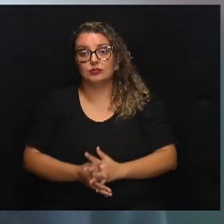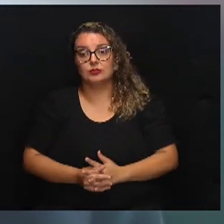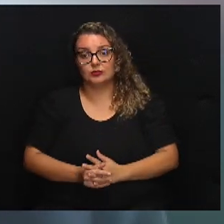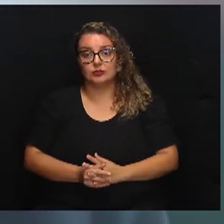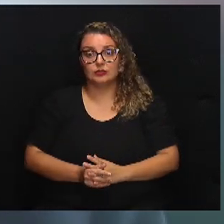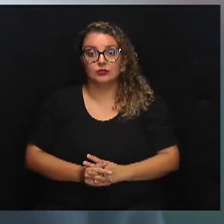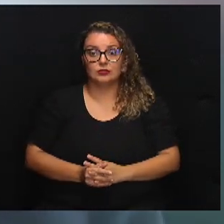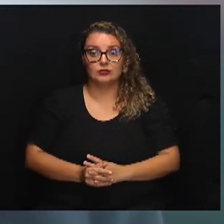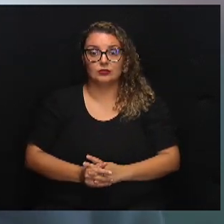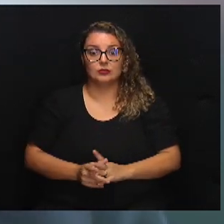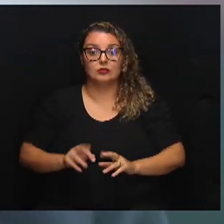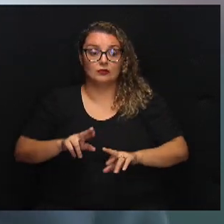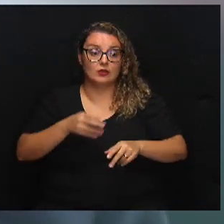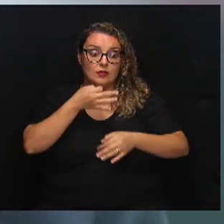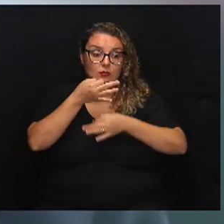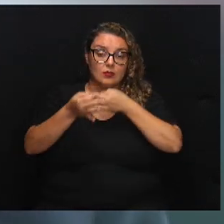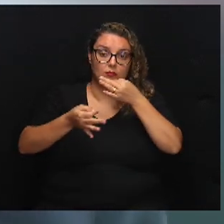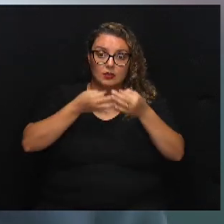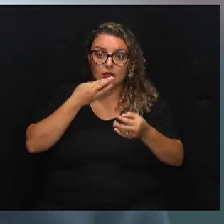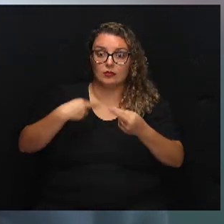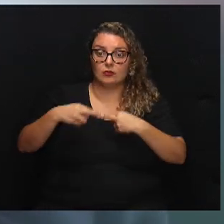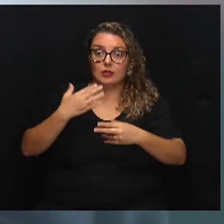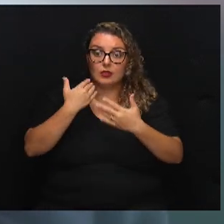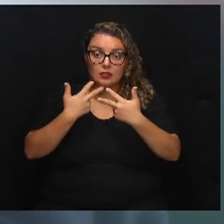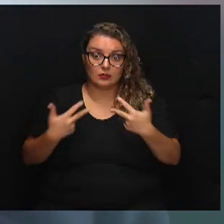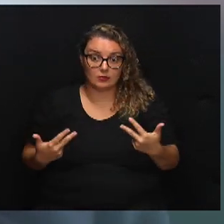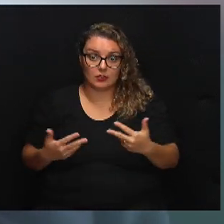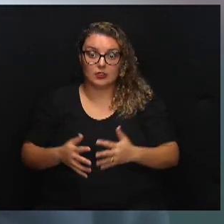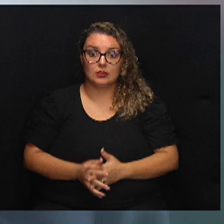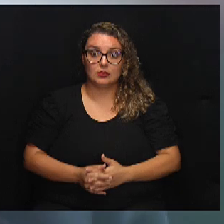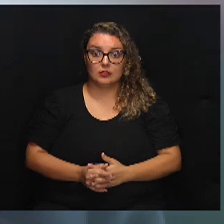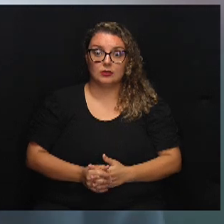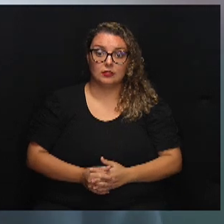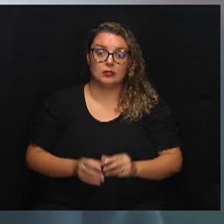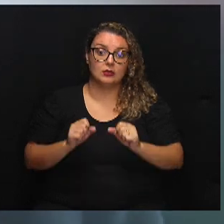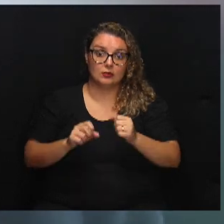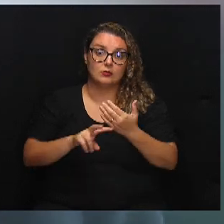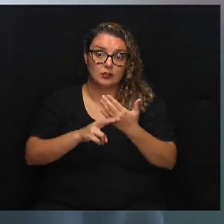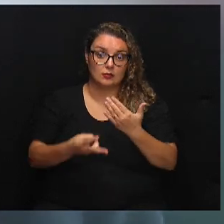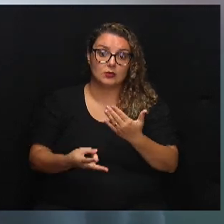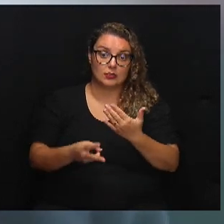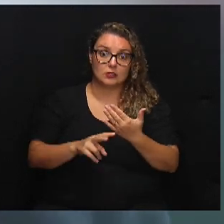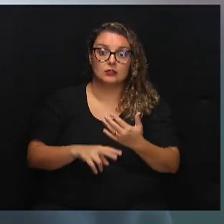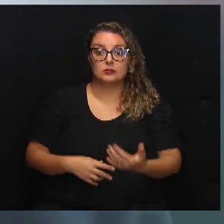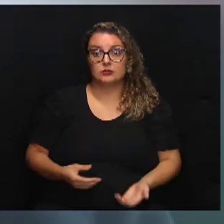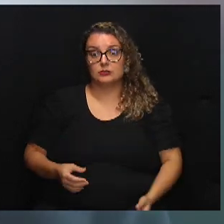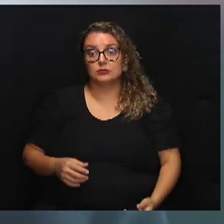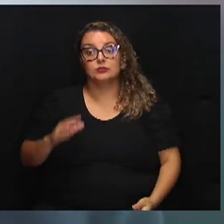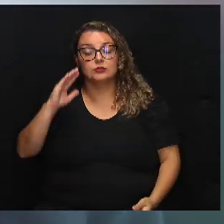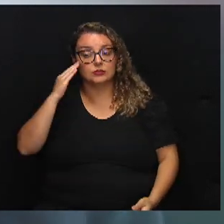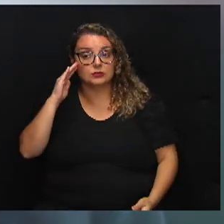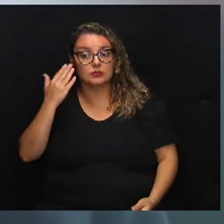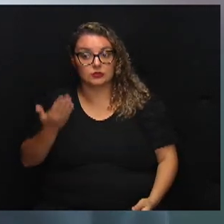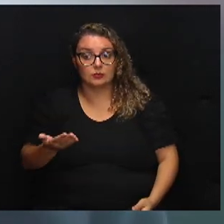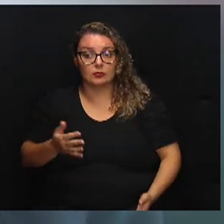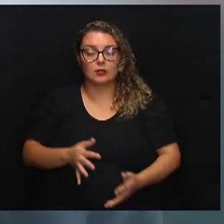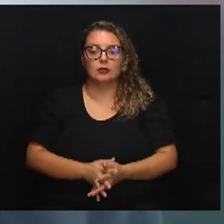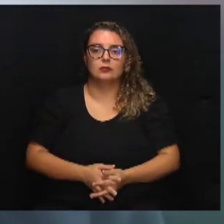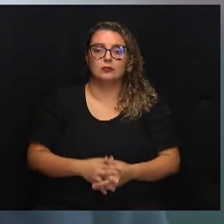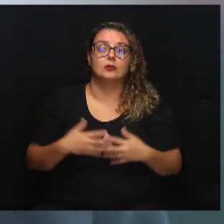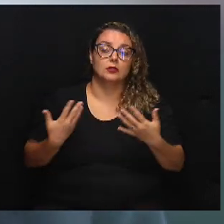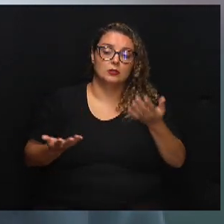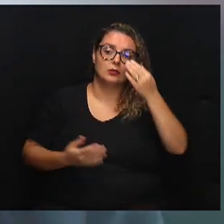que opinam, não é, em relação à alimentação, e que pode dar essa interferência de entendimento.